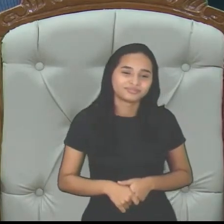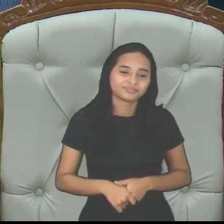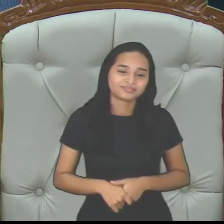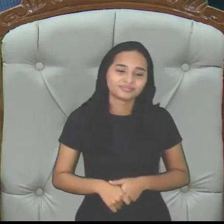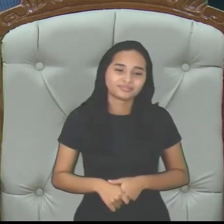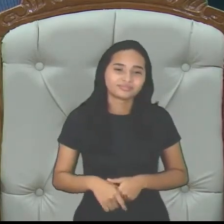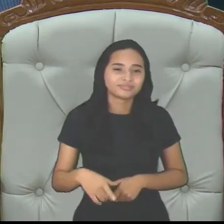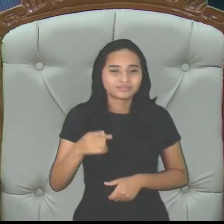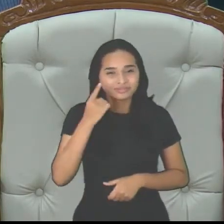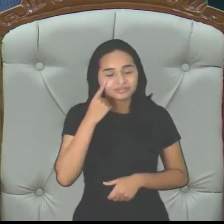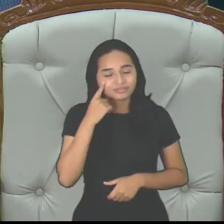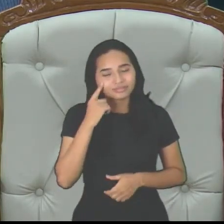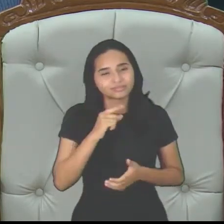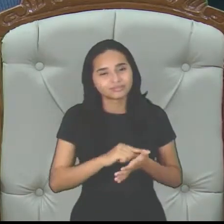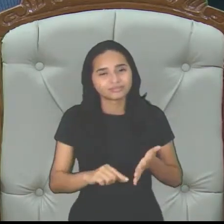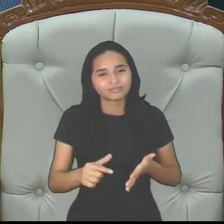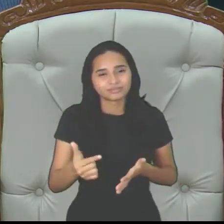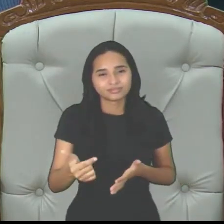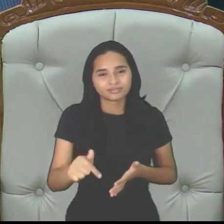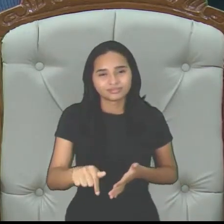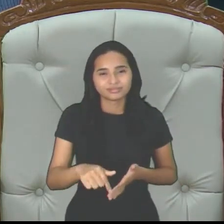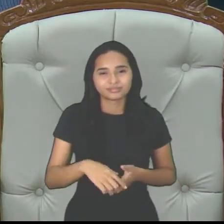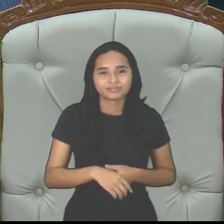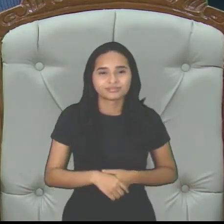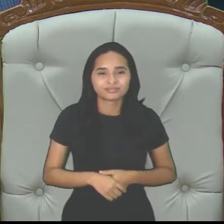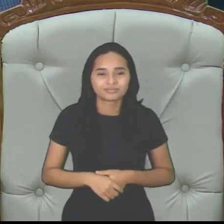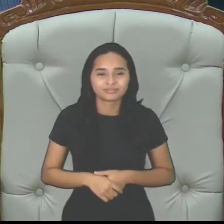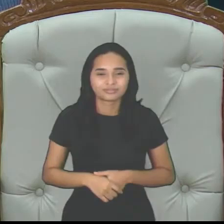Veja o 27, por favor.